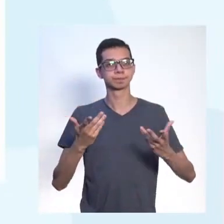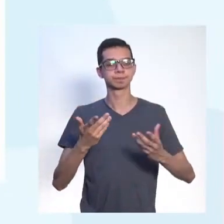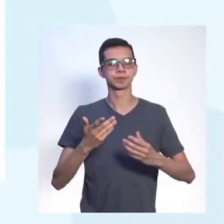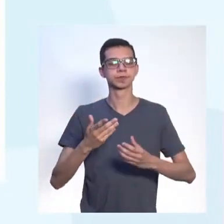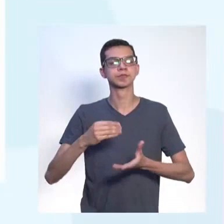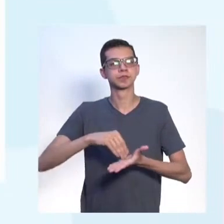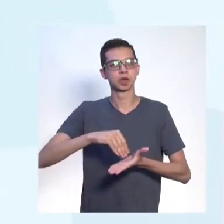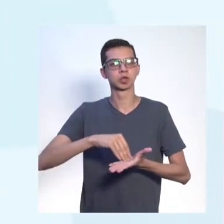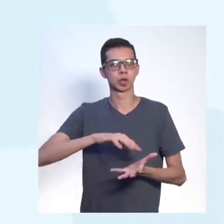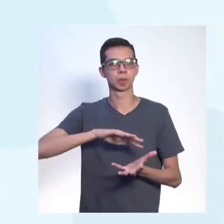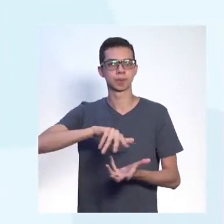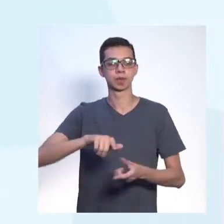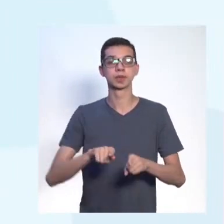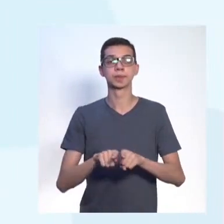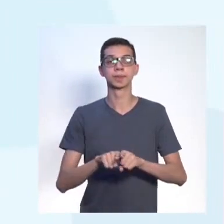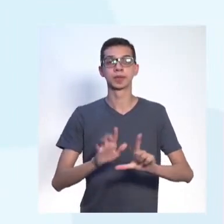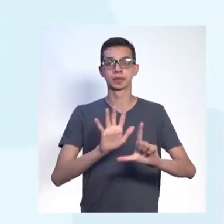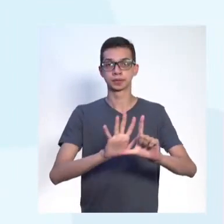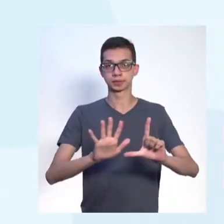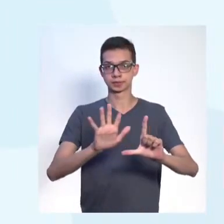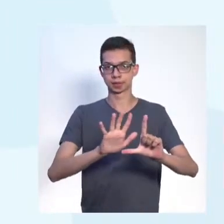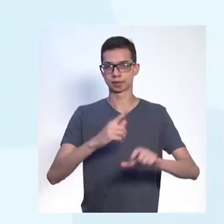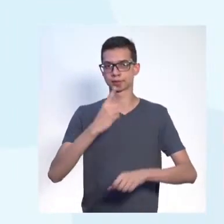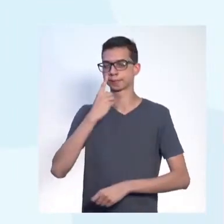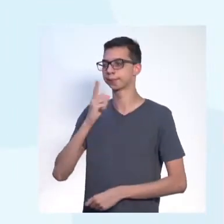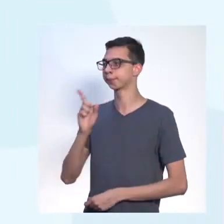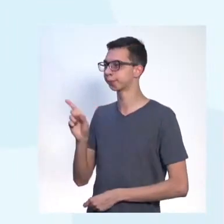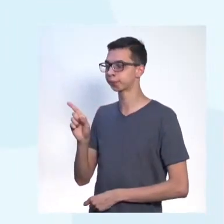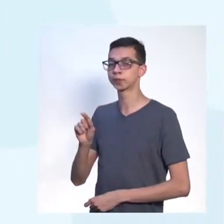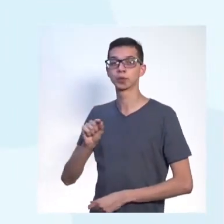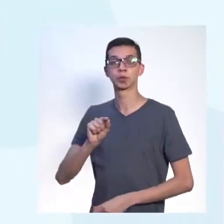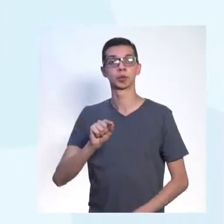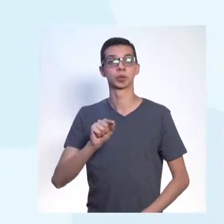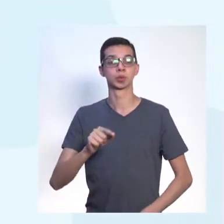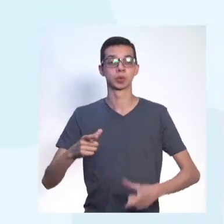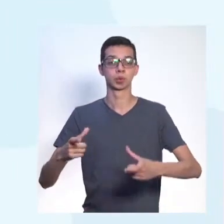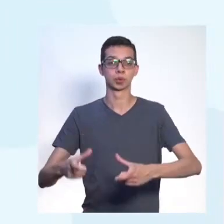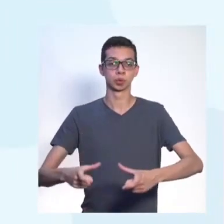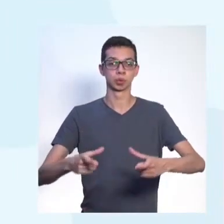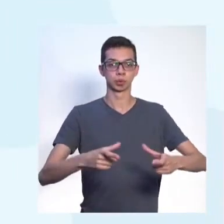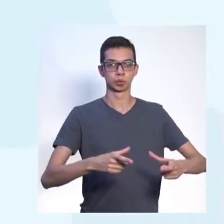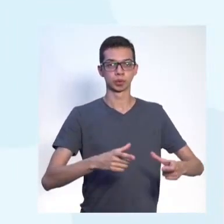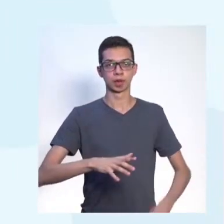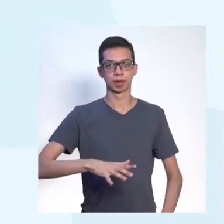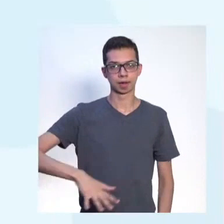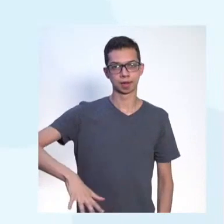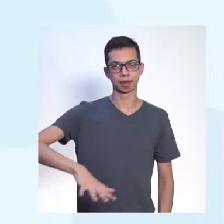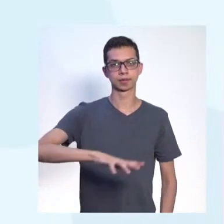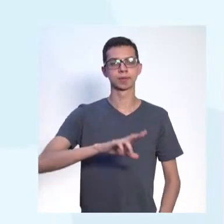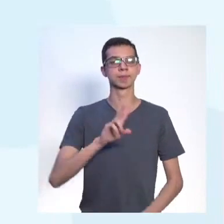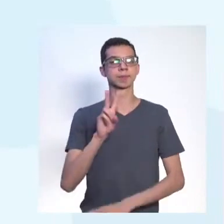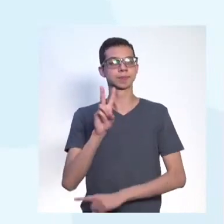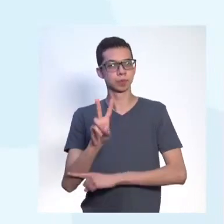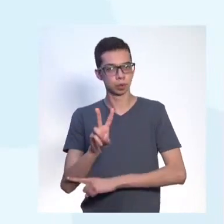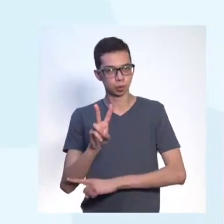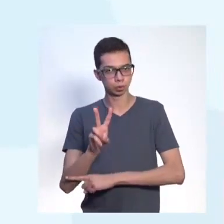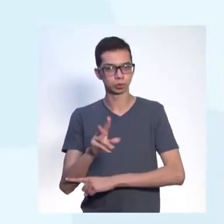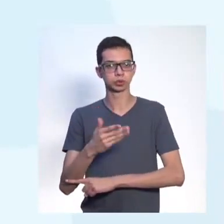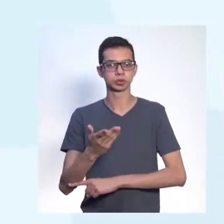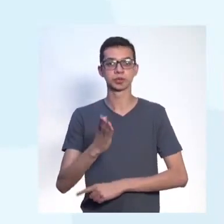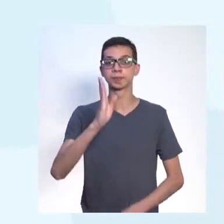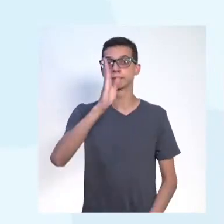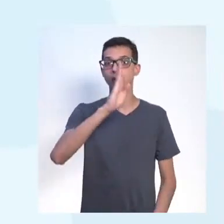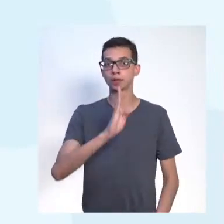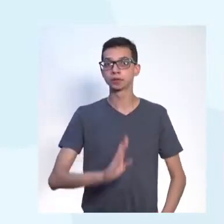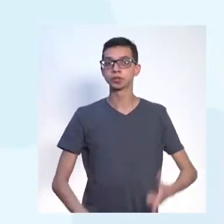próxima tela, nós vamos ter uma outra imagem, aí sim, das áreas protegidas. Tá? Então, de novo, o Brasil aí,